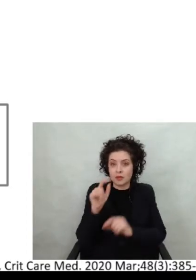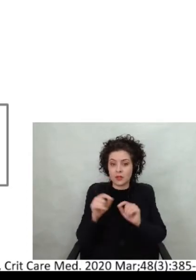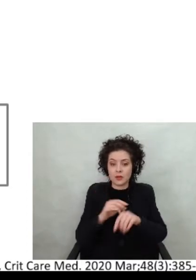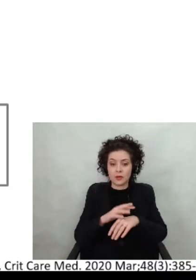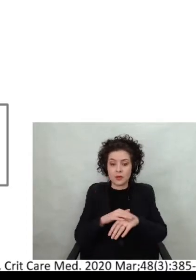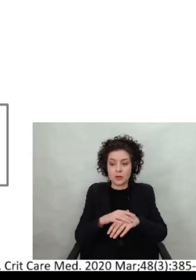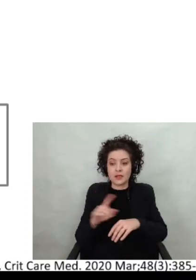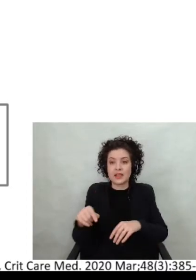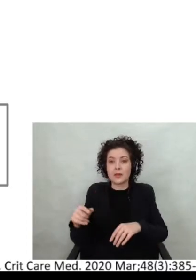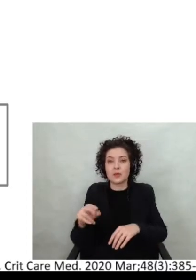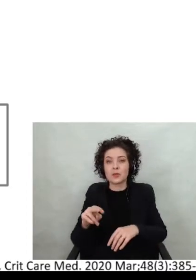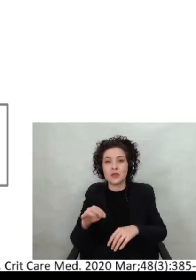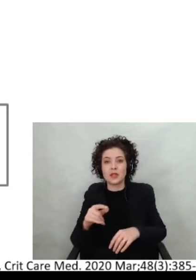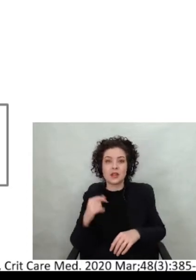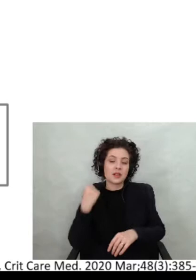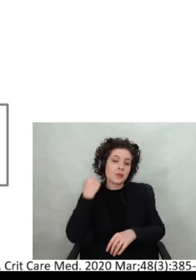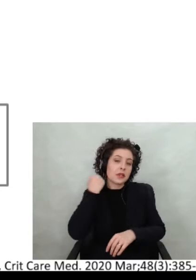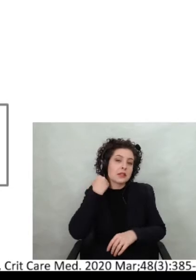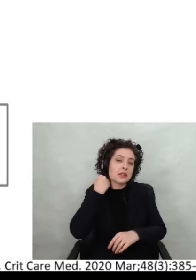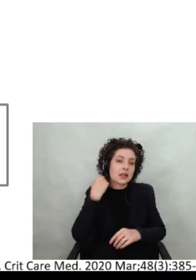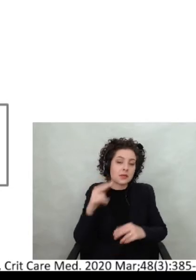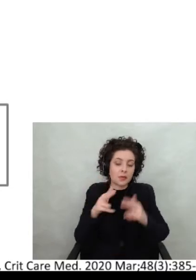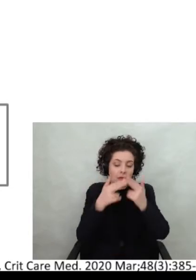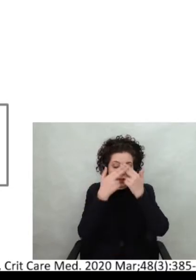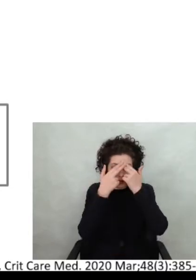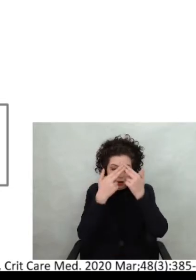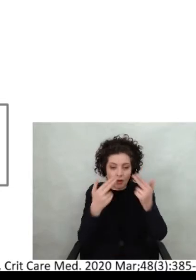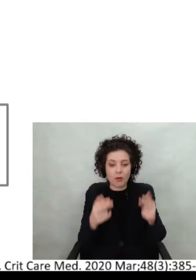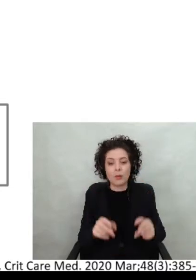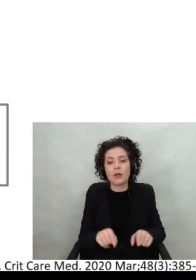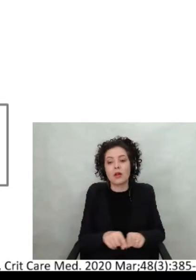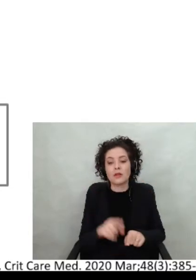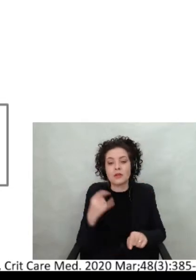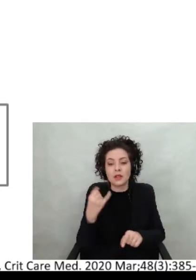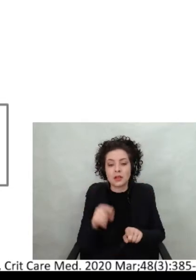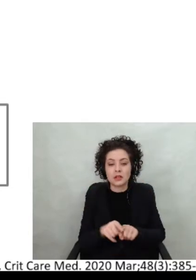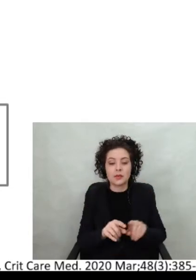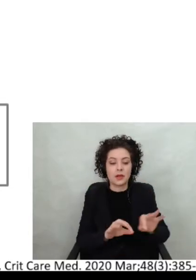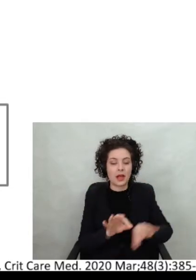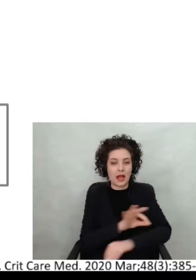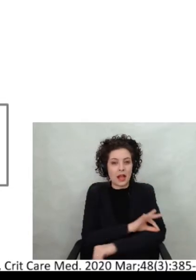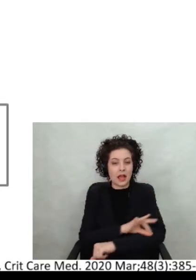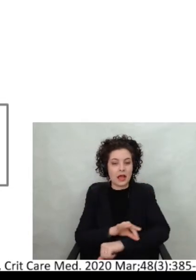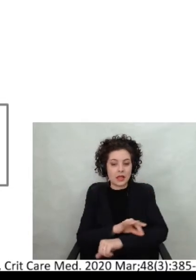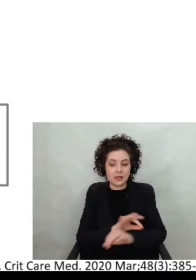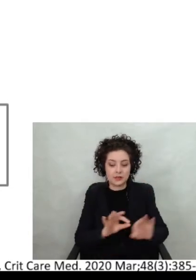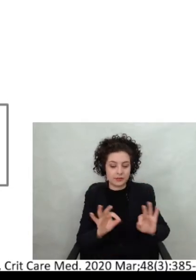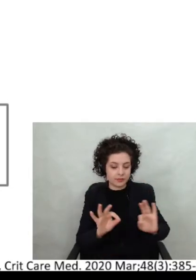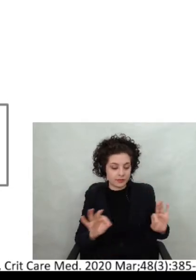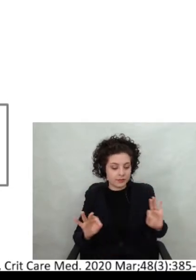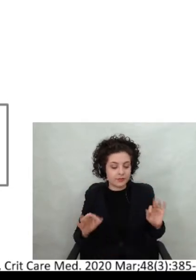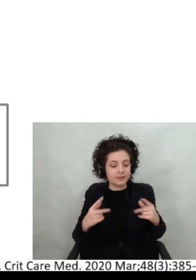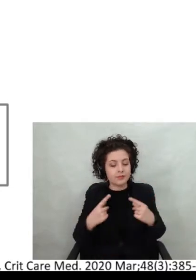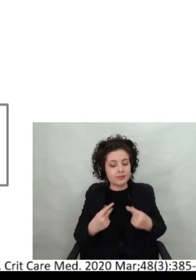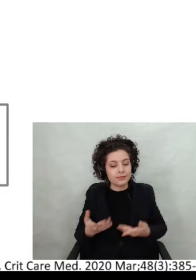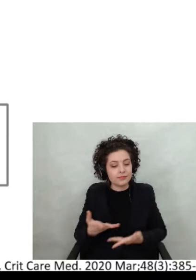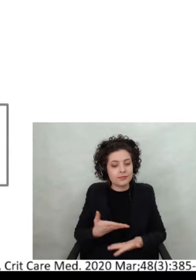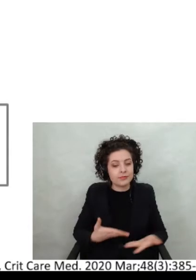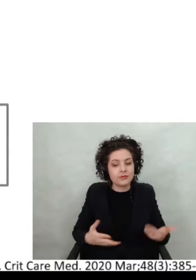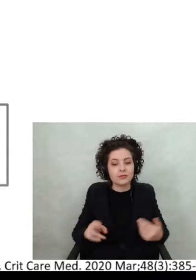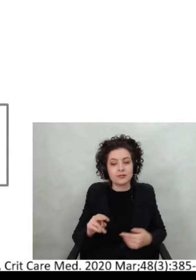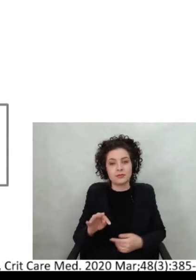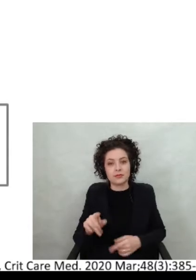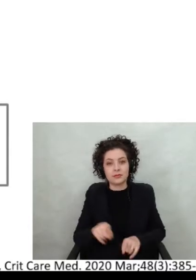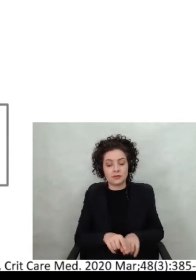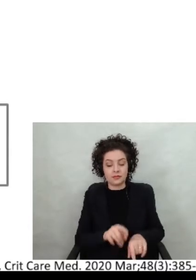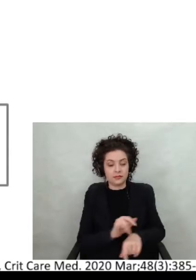estresse pós-traumático, humanizar a arquitetura da UTI e também ter estratégias adequadas para a definição